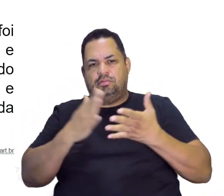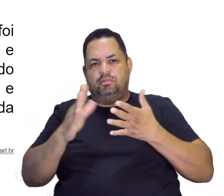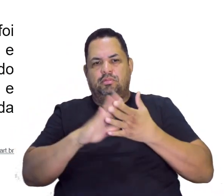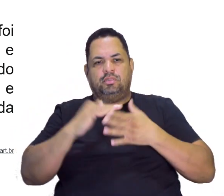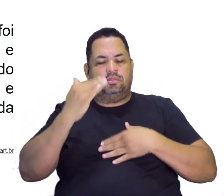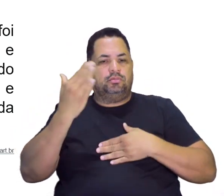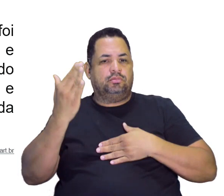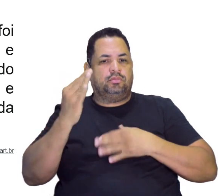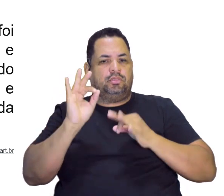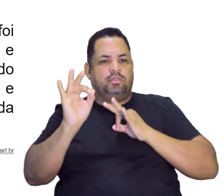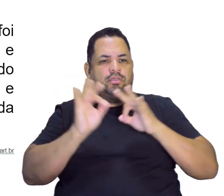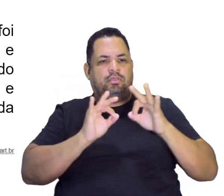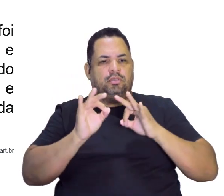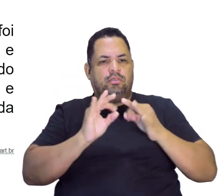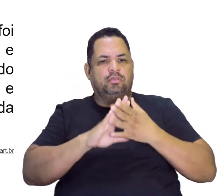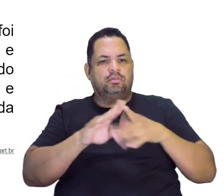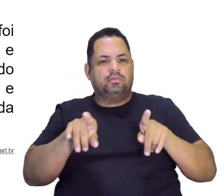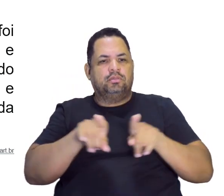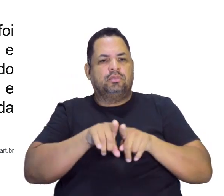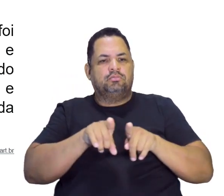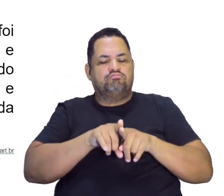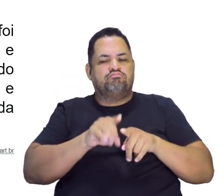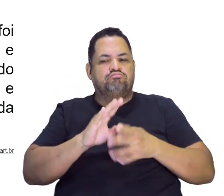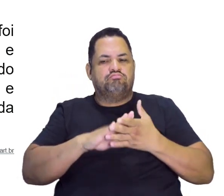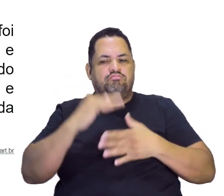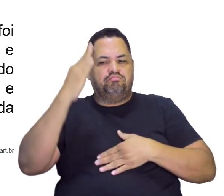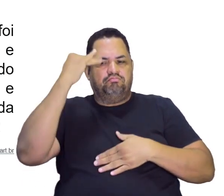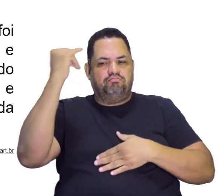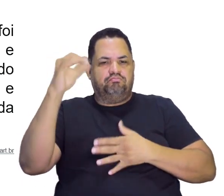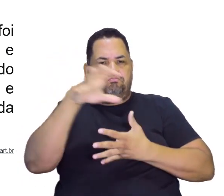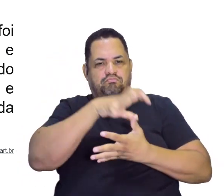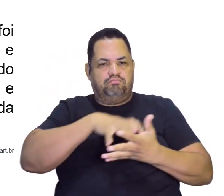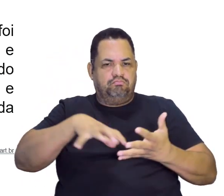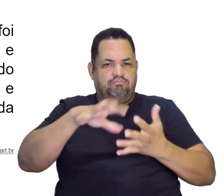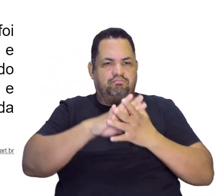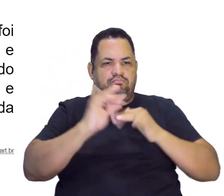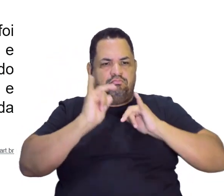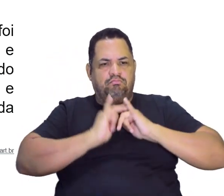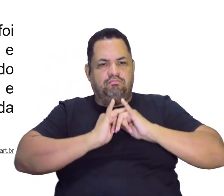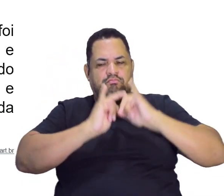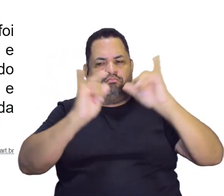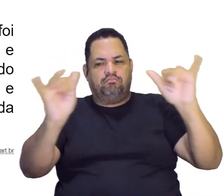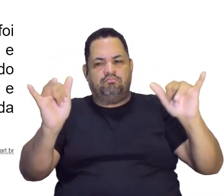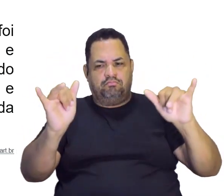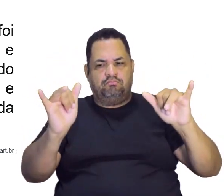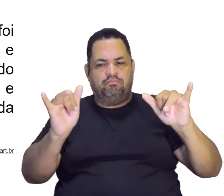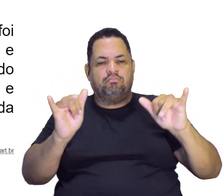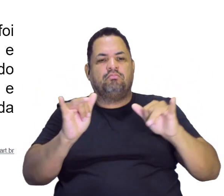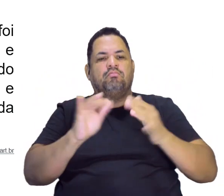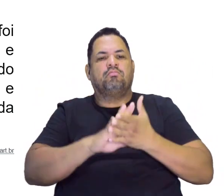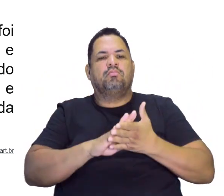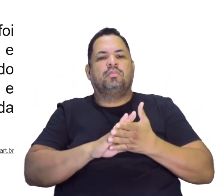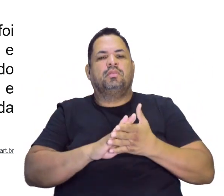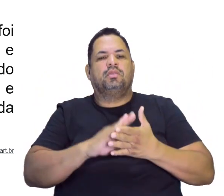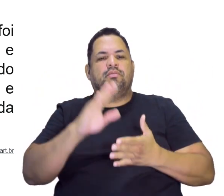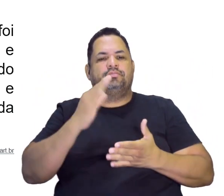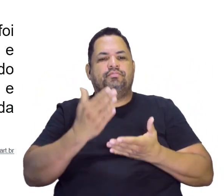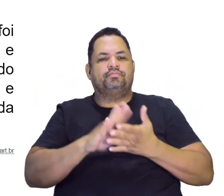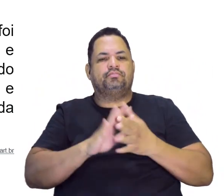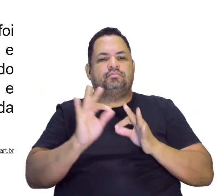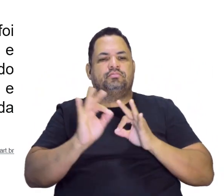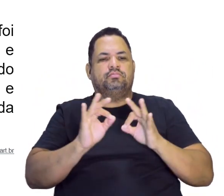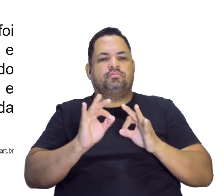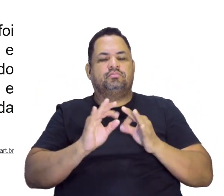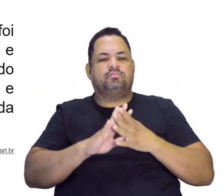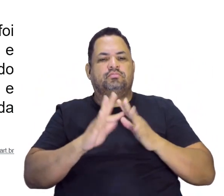movimento mas também um grande revolucionário que pregou Olha aí saiu convencendo as pessoas com o seu